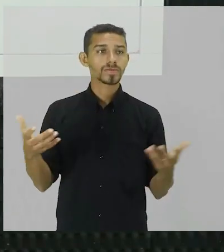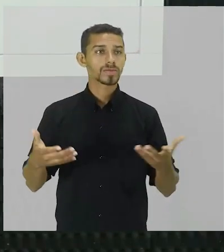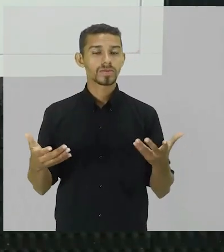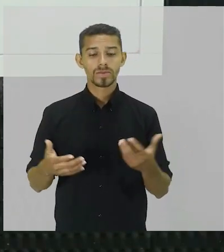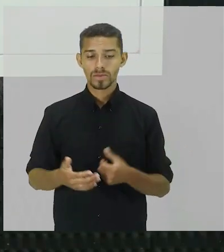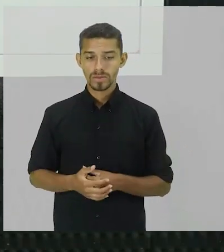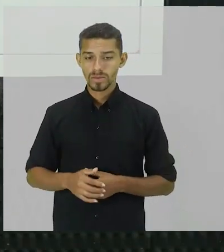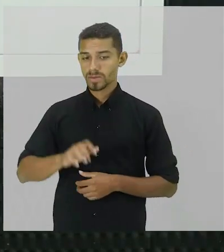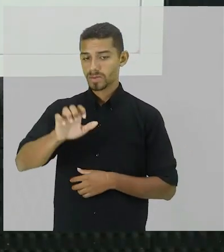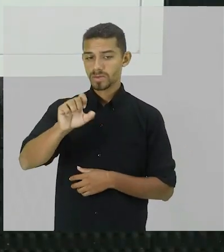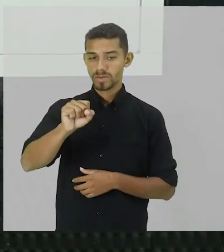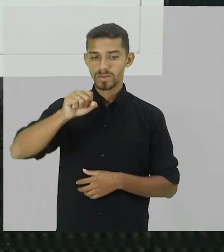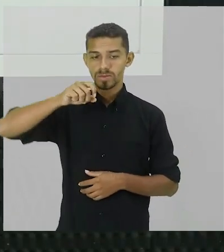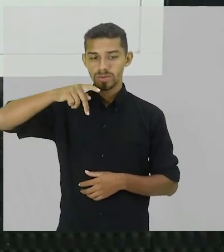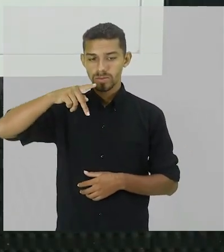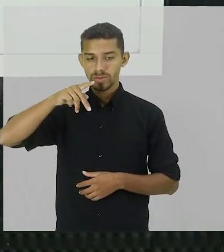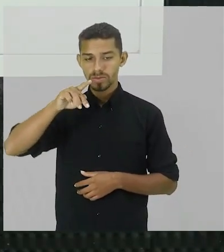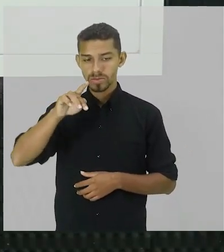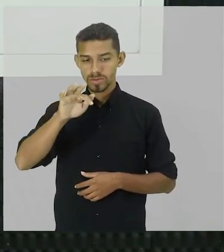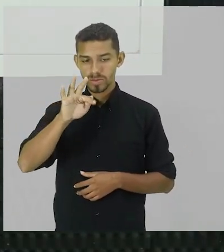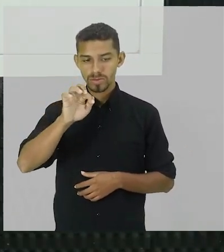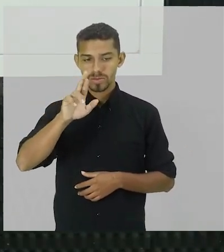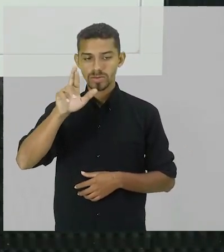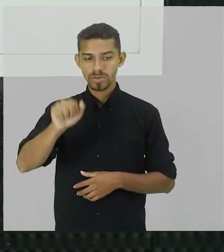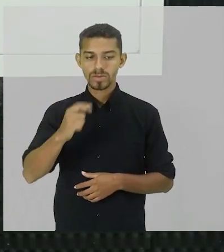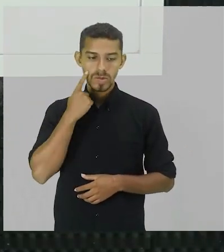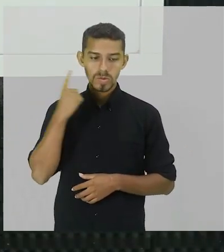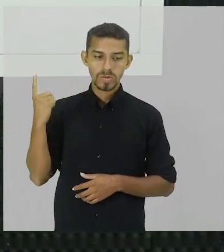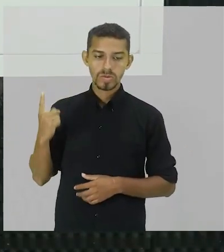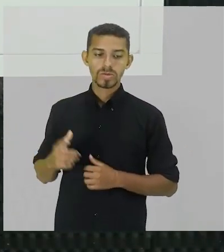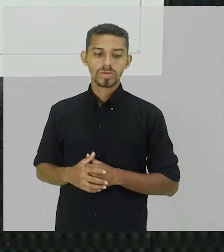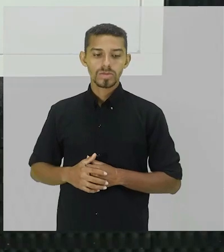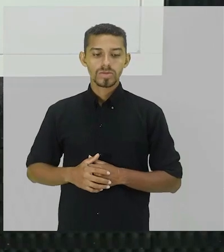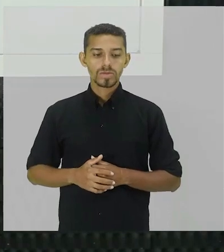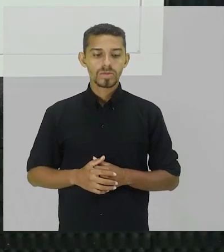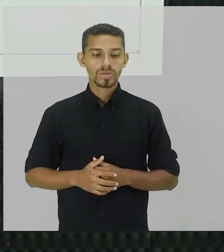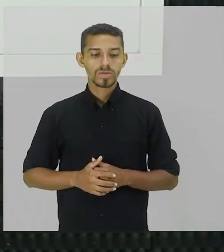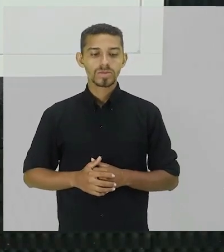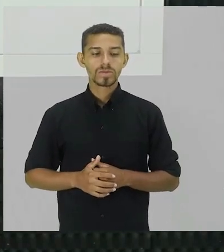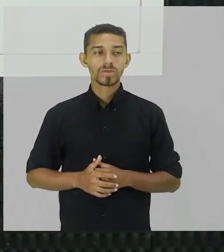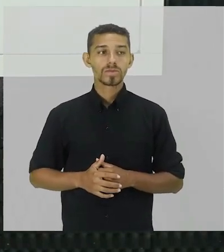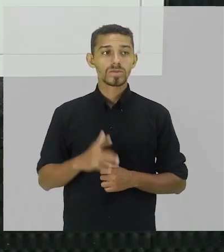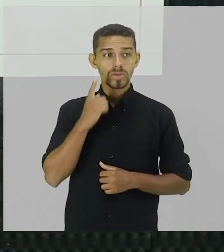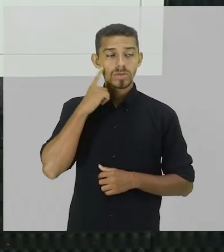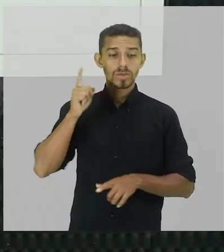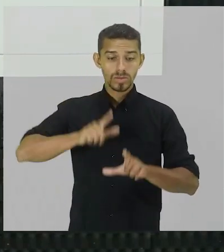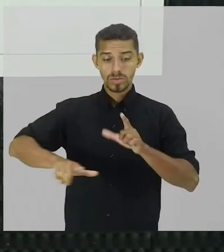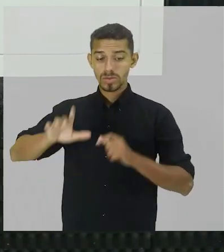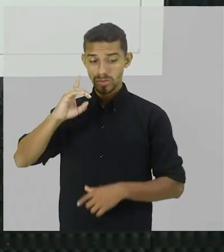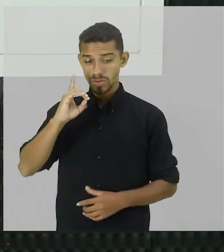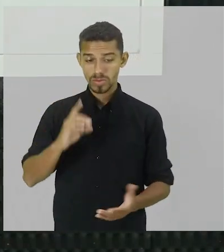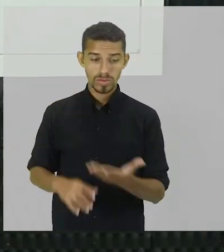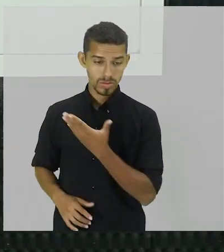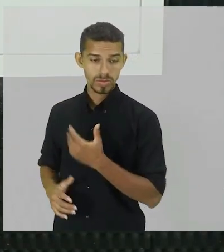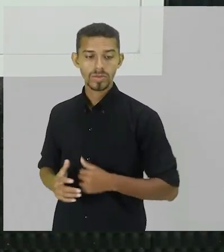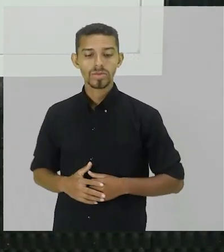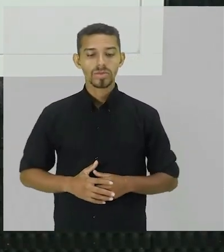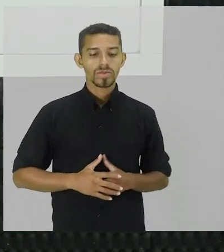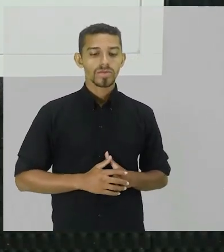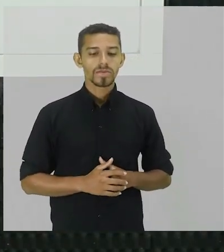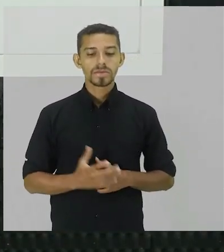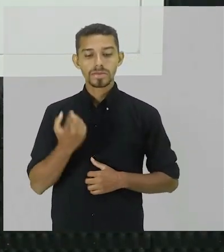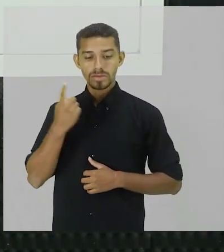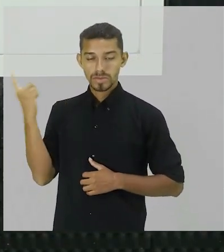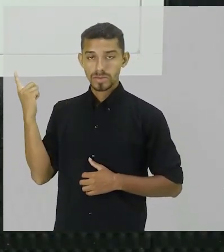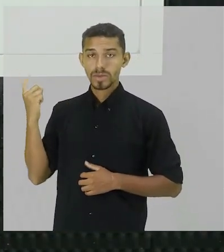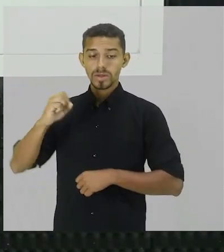de esfera. Uma questão aqui, a nossa letra D, só deixando claro. E aqui vamos fazer a terceira questão, que é uma questão